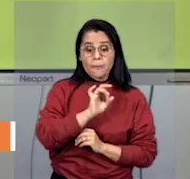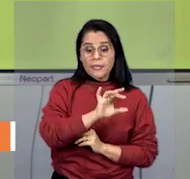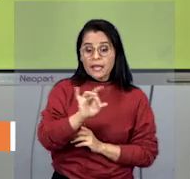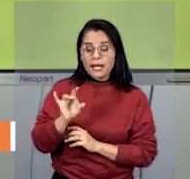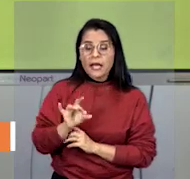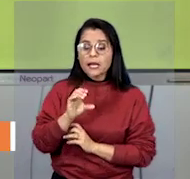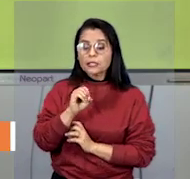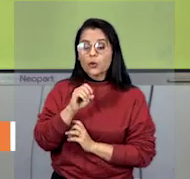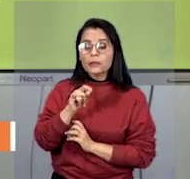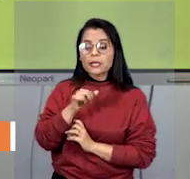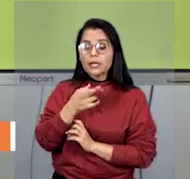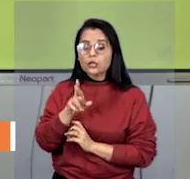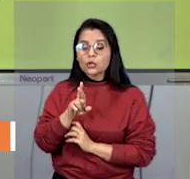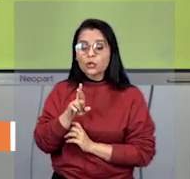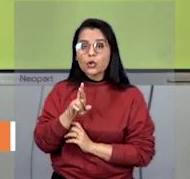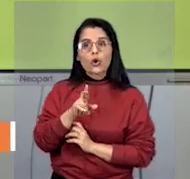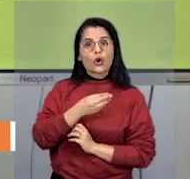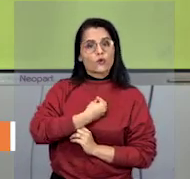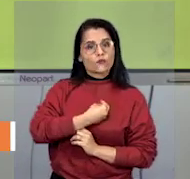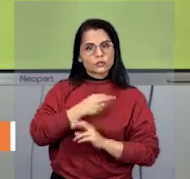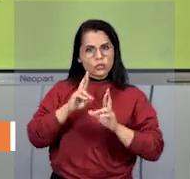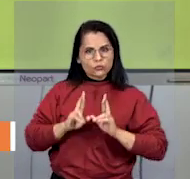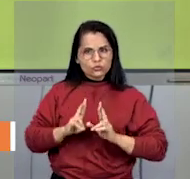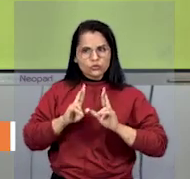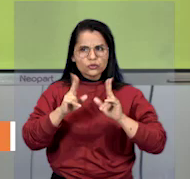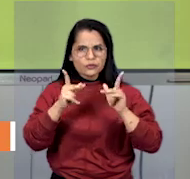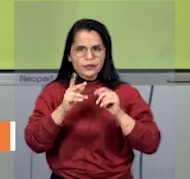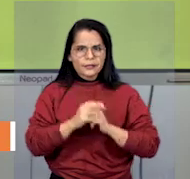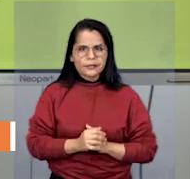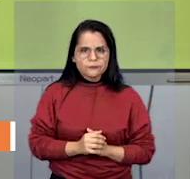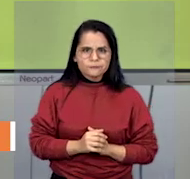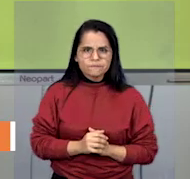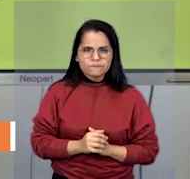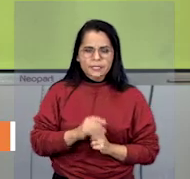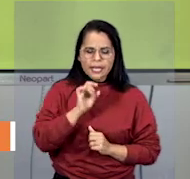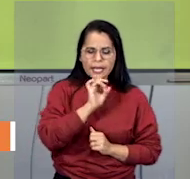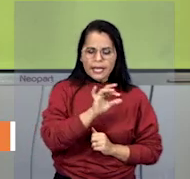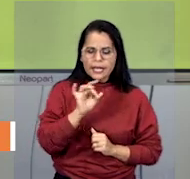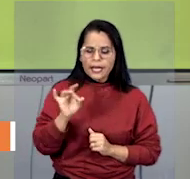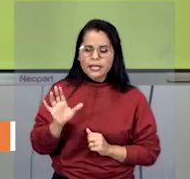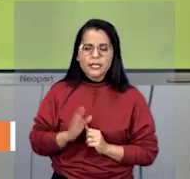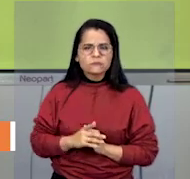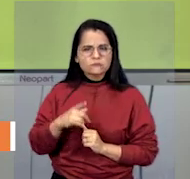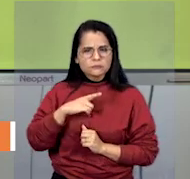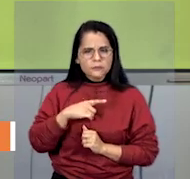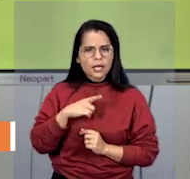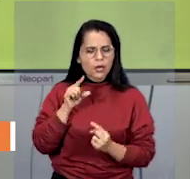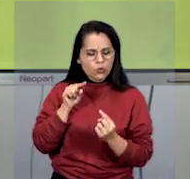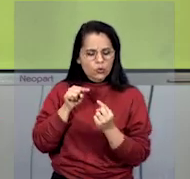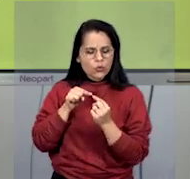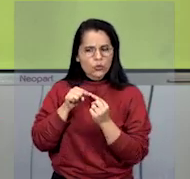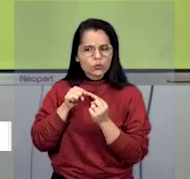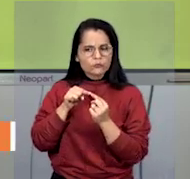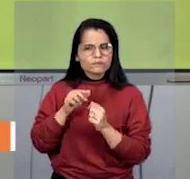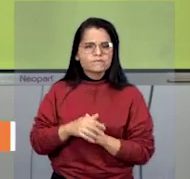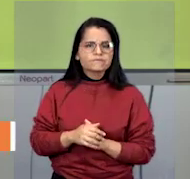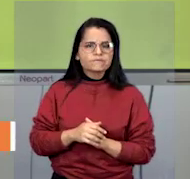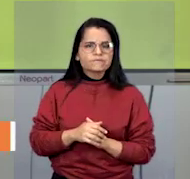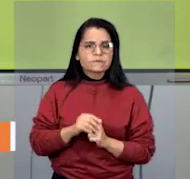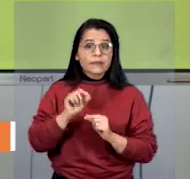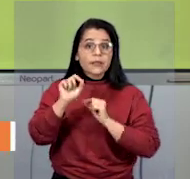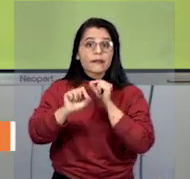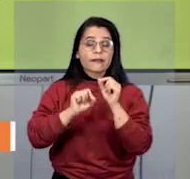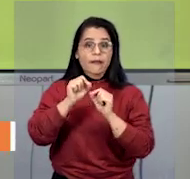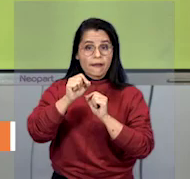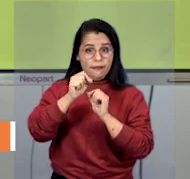argumentativo tem uma função diferente. Cada operador argumentativo tem uma intenção. Quem